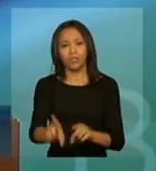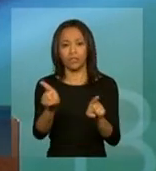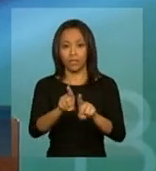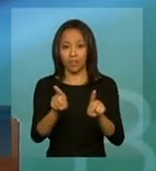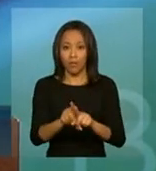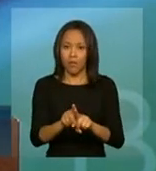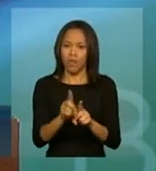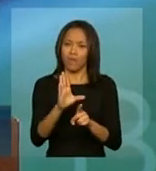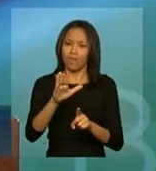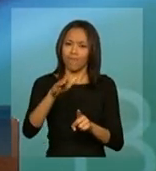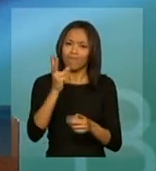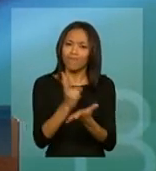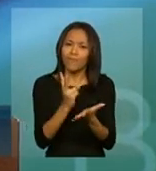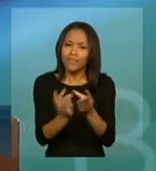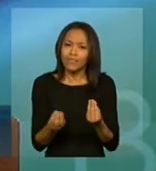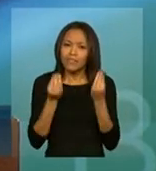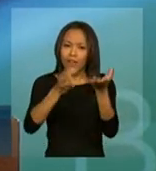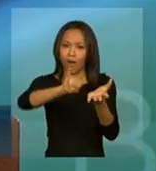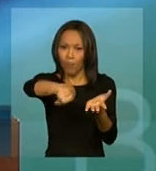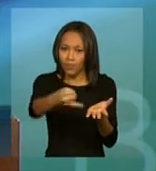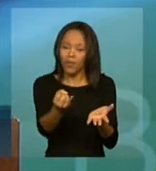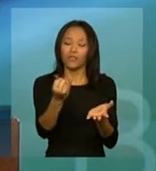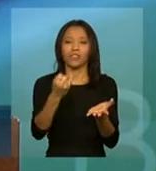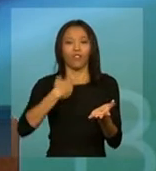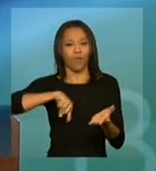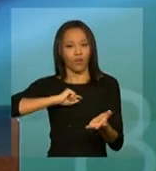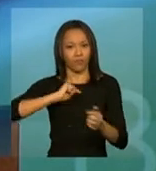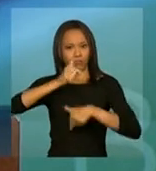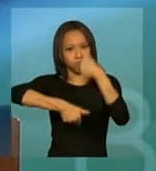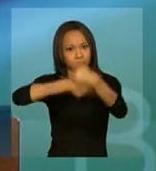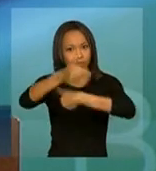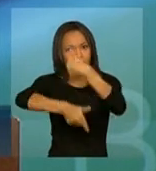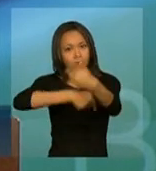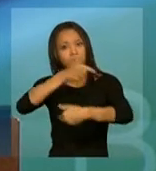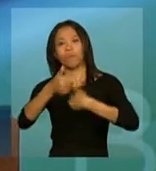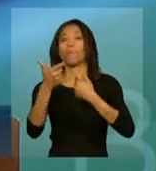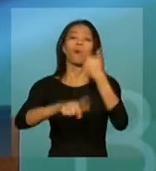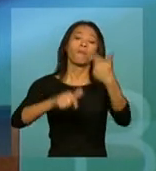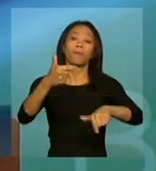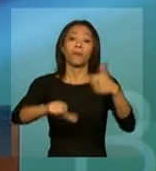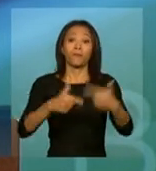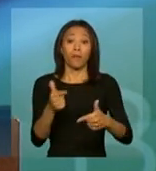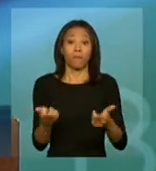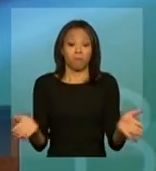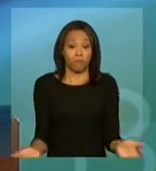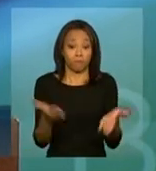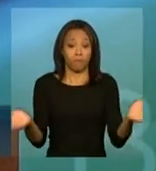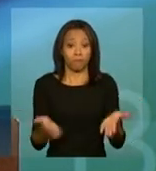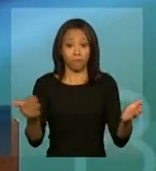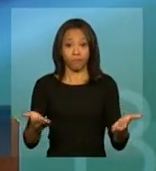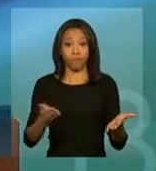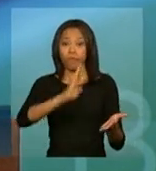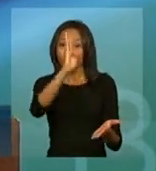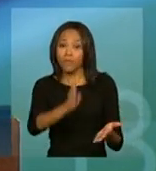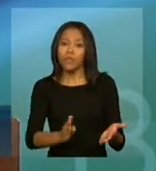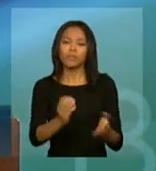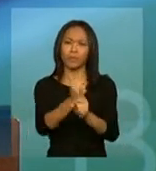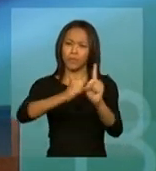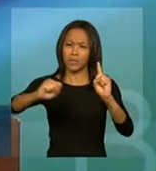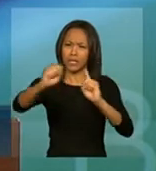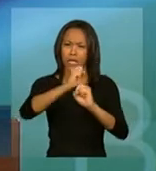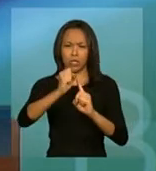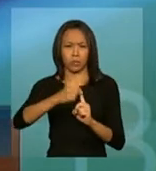distribuição mais equitativa das oportunidades, estamos intensificando os esforços para construir no Brasil uma autêntica sociedade do